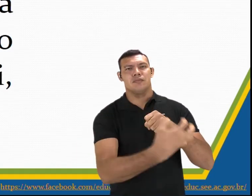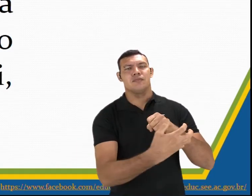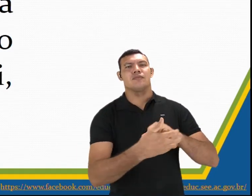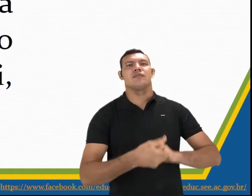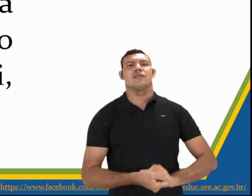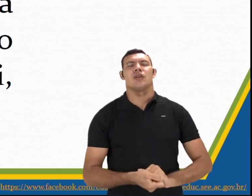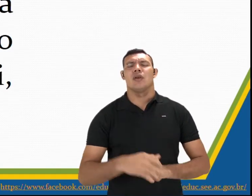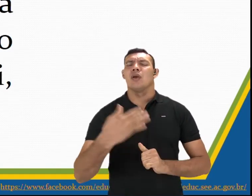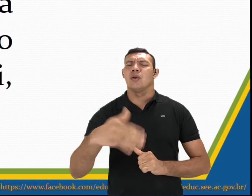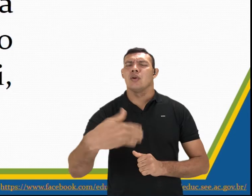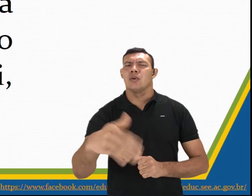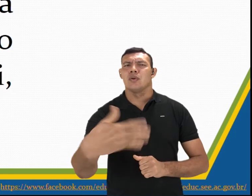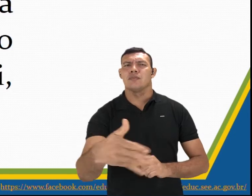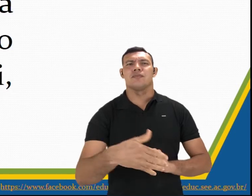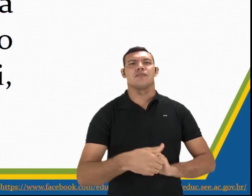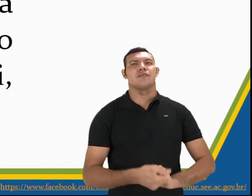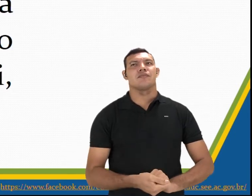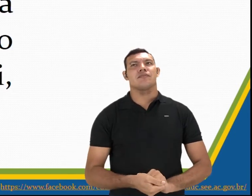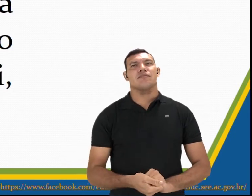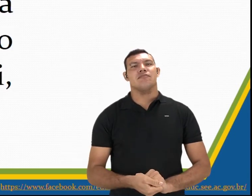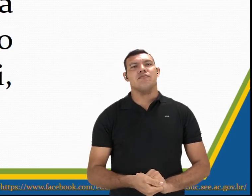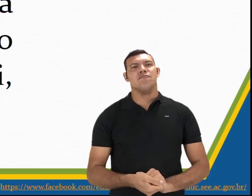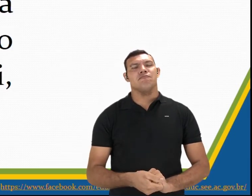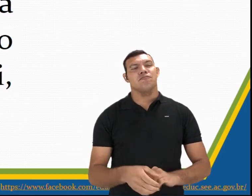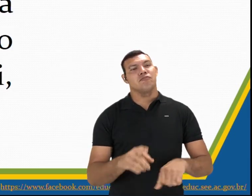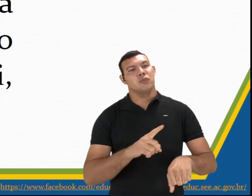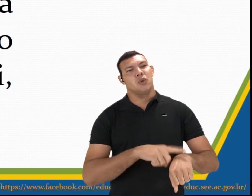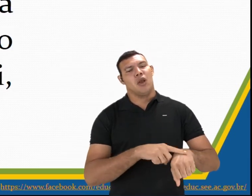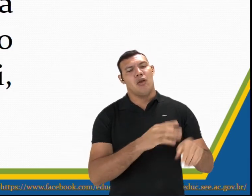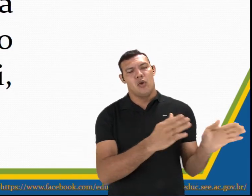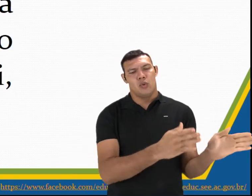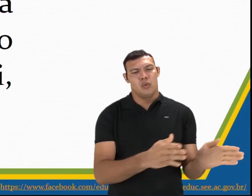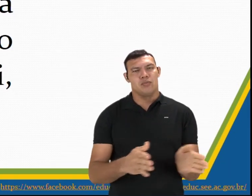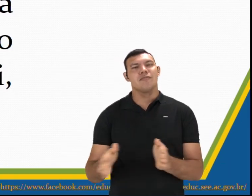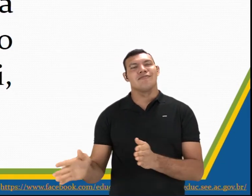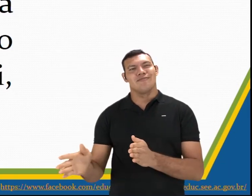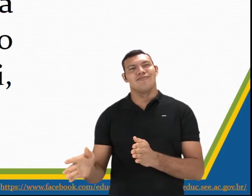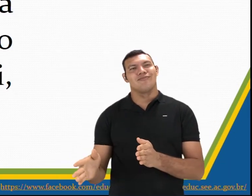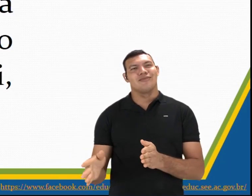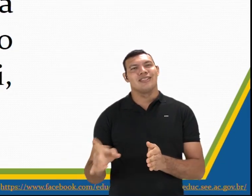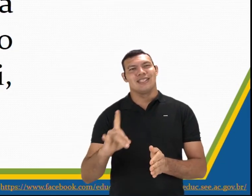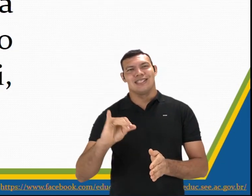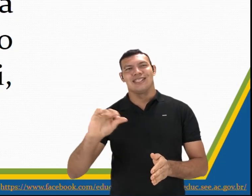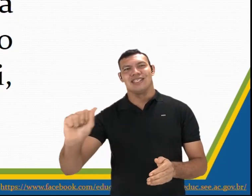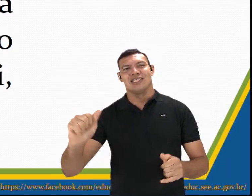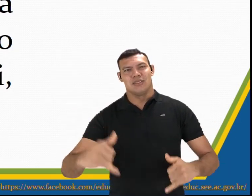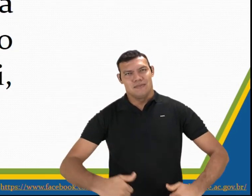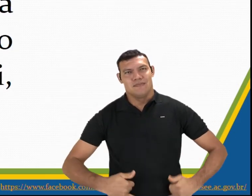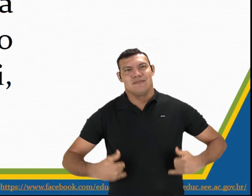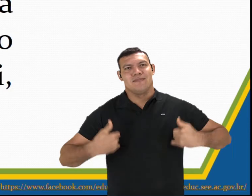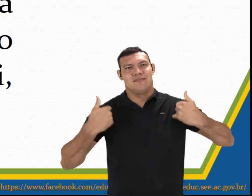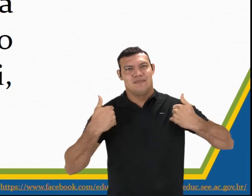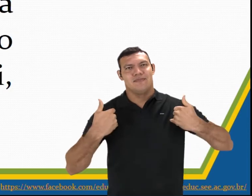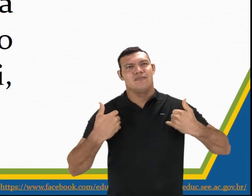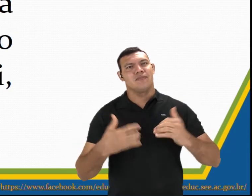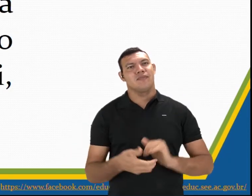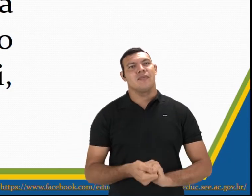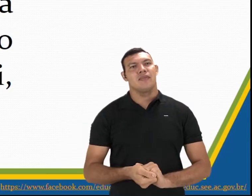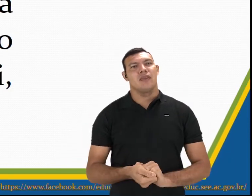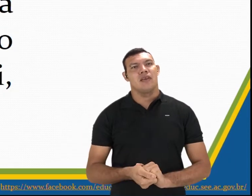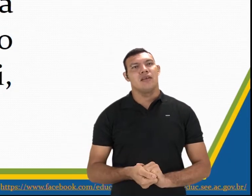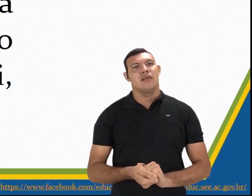e quando, né, um aspecto temporal que era no dia do aniversário dela. Então, chama a atenção a